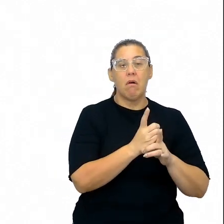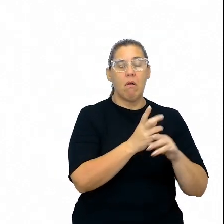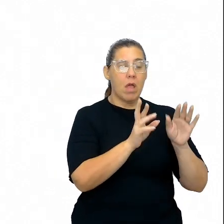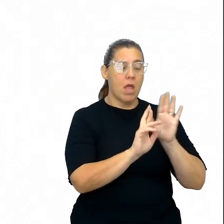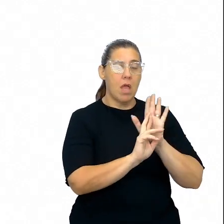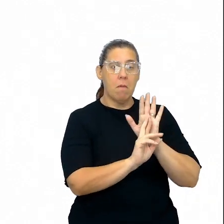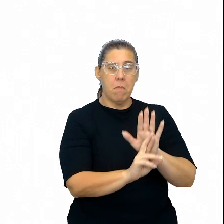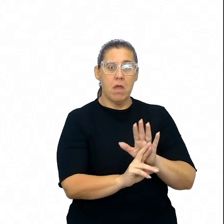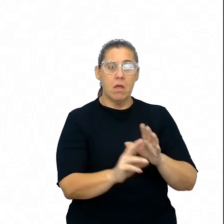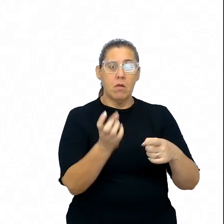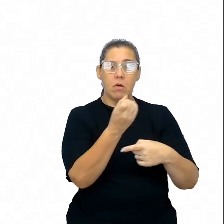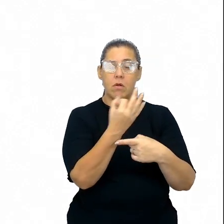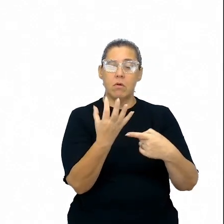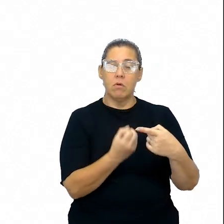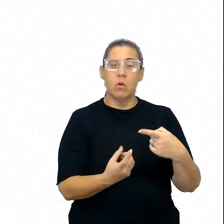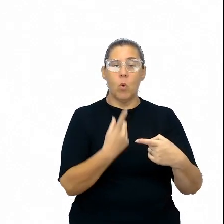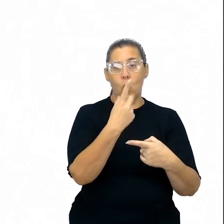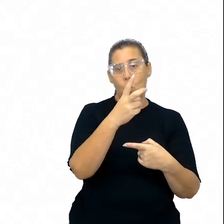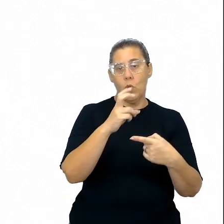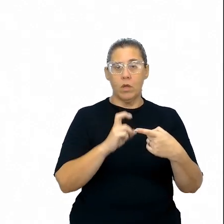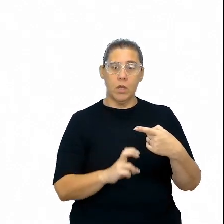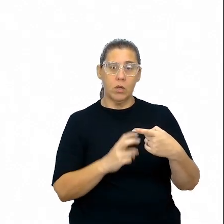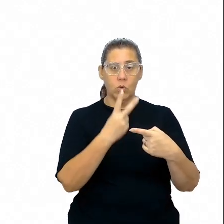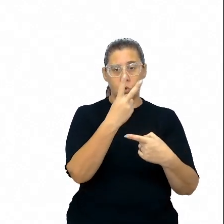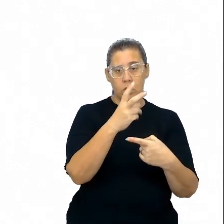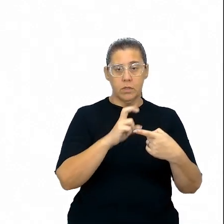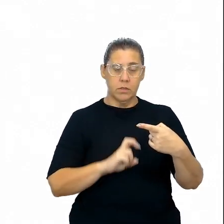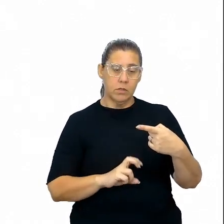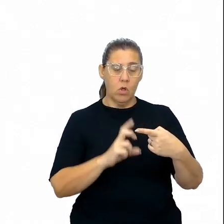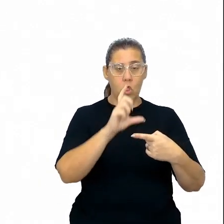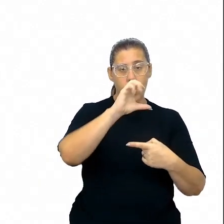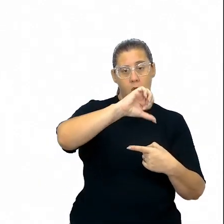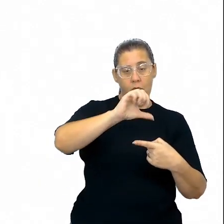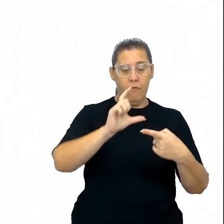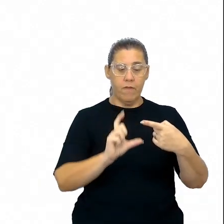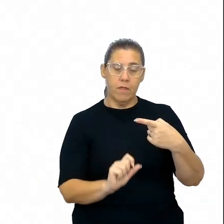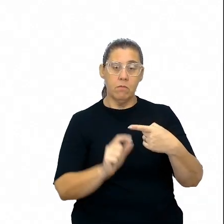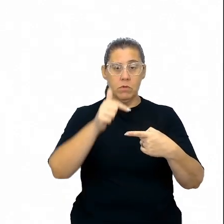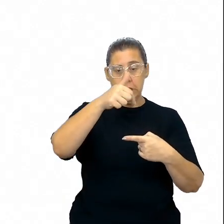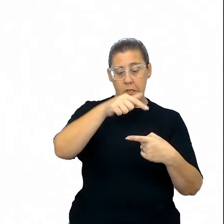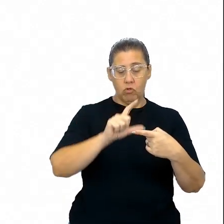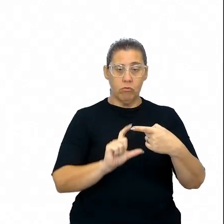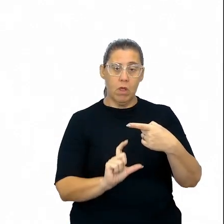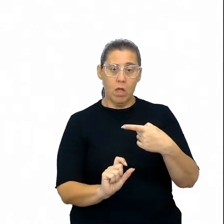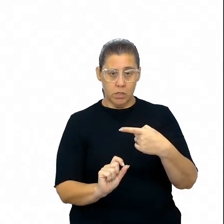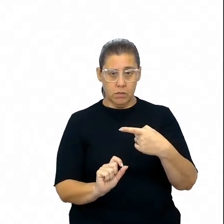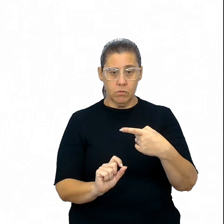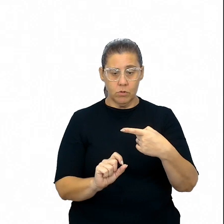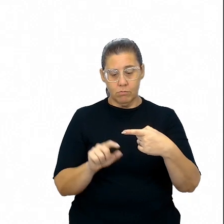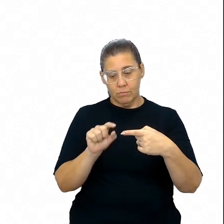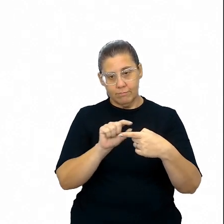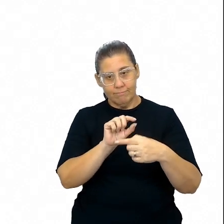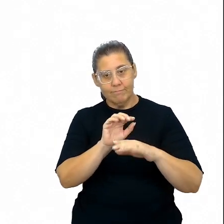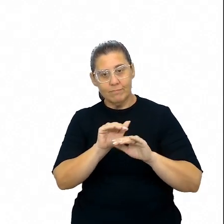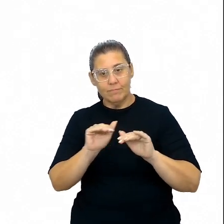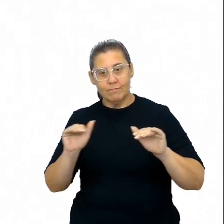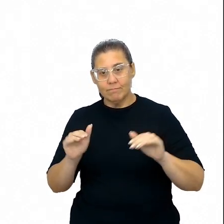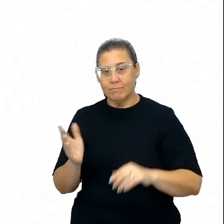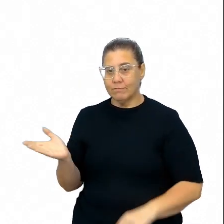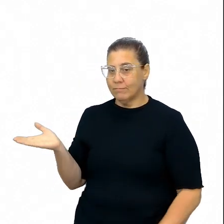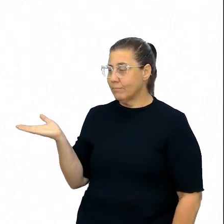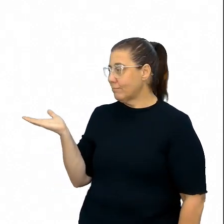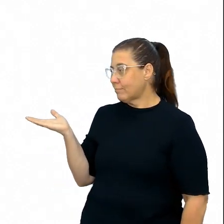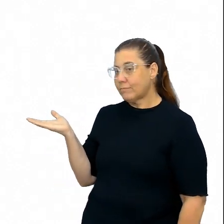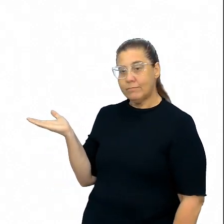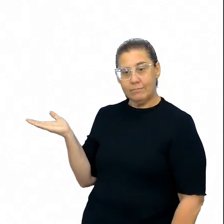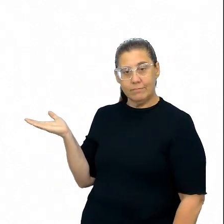as frações 1/5, 2/5, 9/10, 7/10 na reta numérica abaixo. E aí